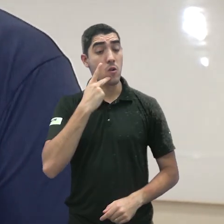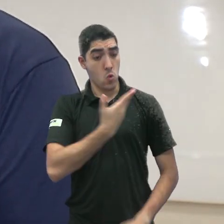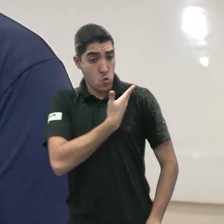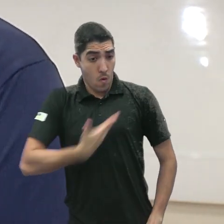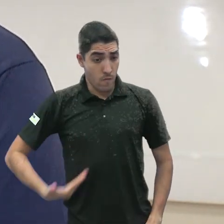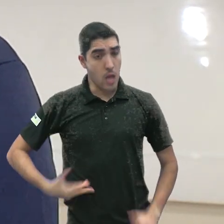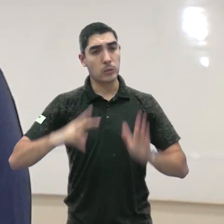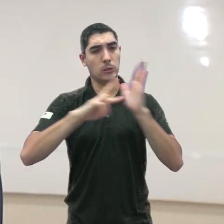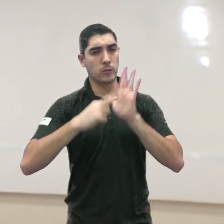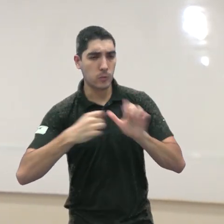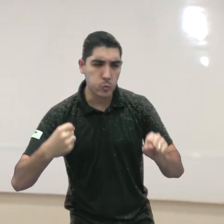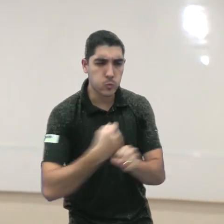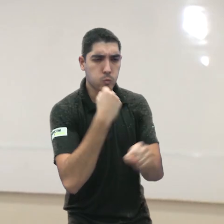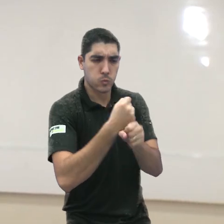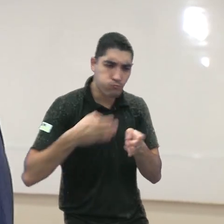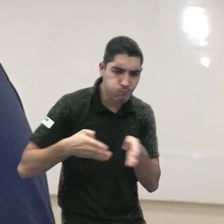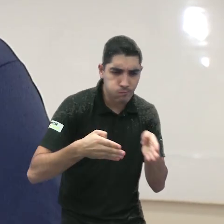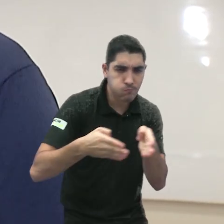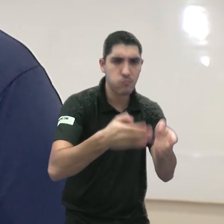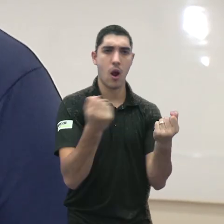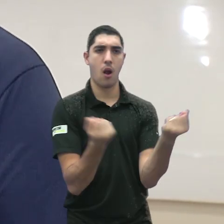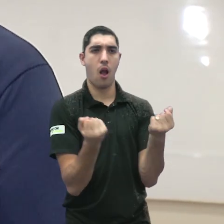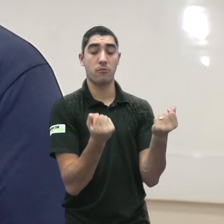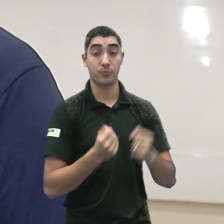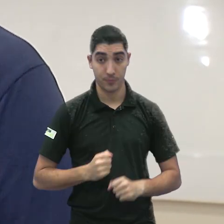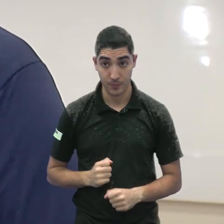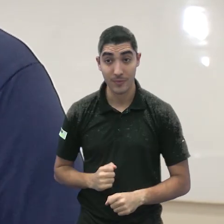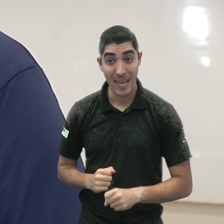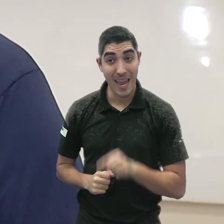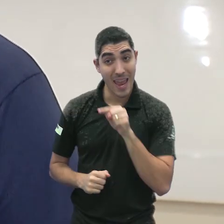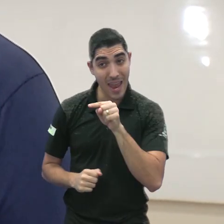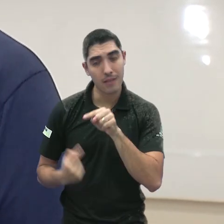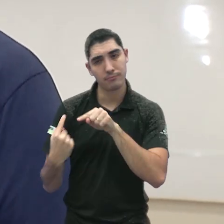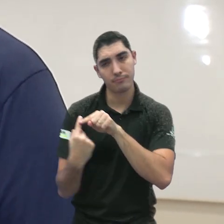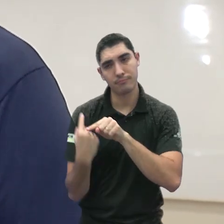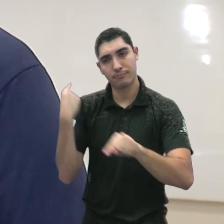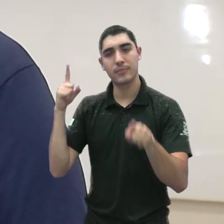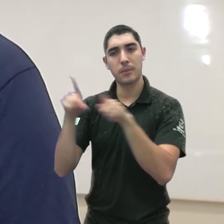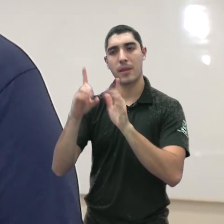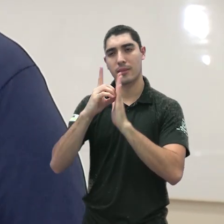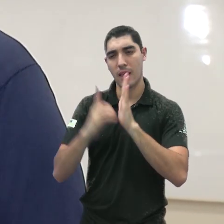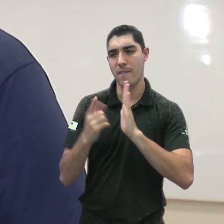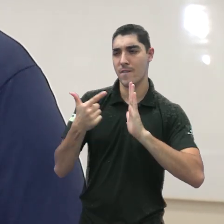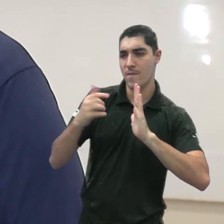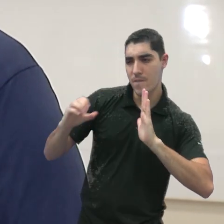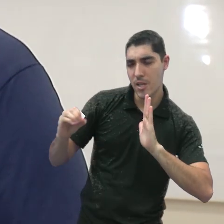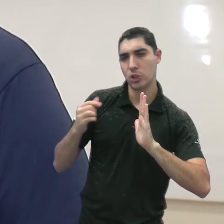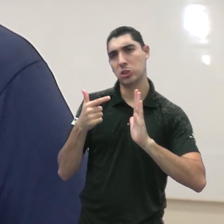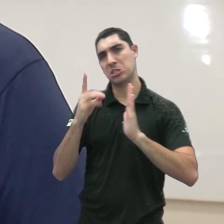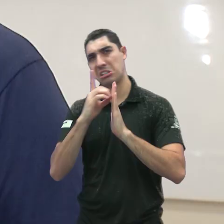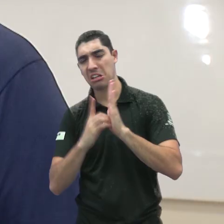é construir estradas. Ótimo. Bom, esse lema nos remete ainda lá ao Washington Luiz, na década de 20 e 30, antes de Getúlio